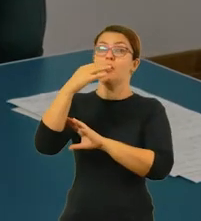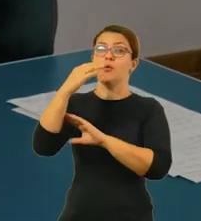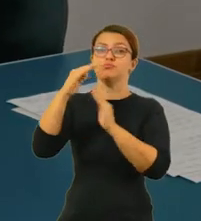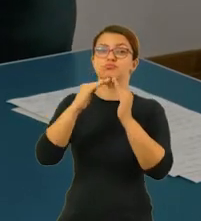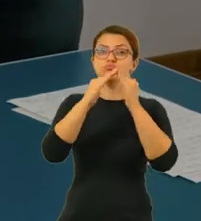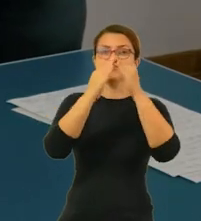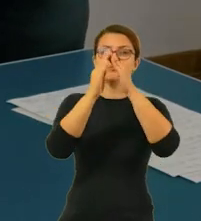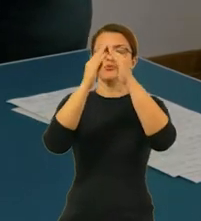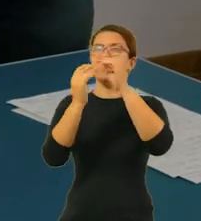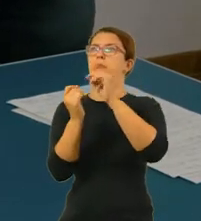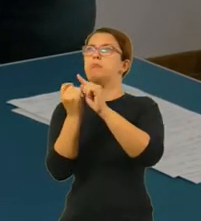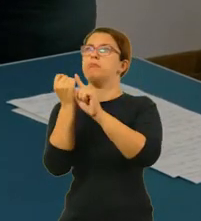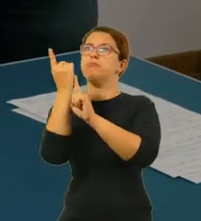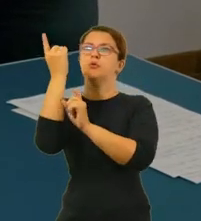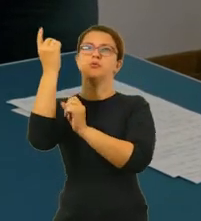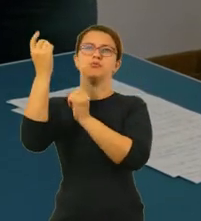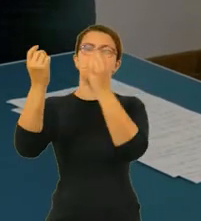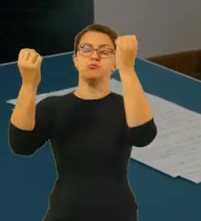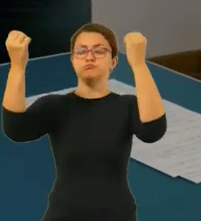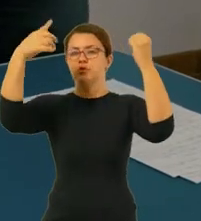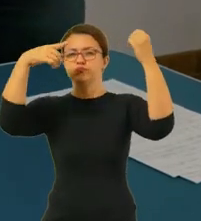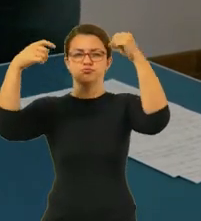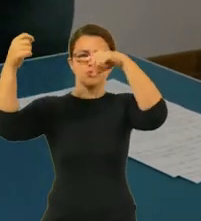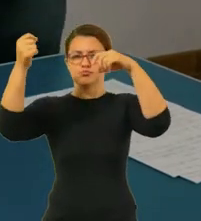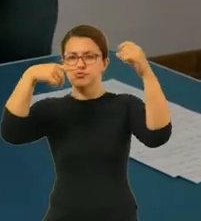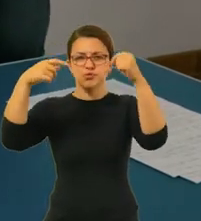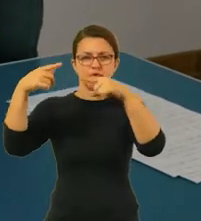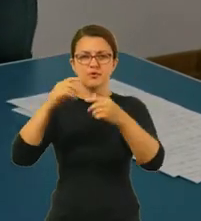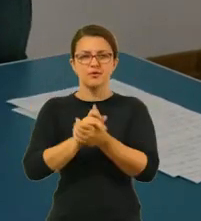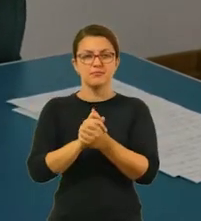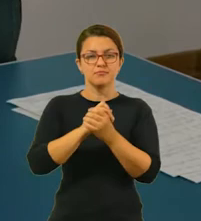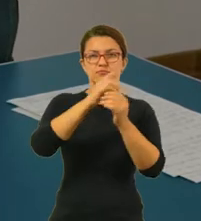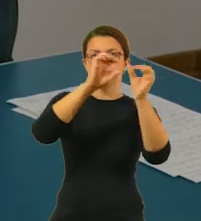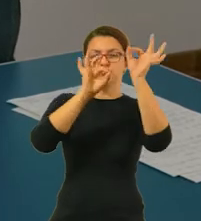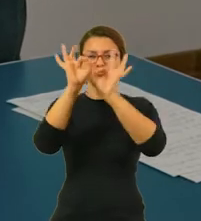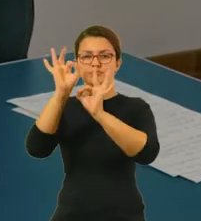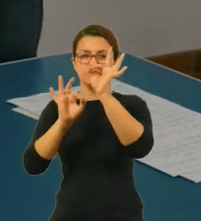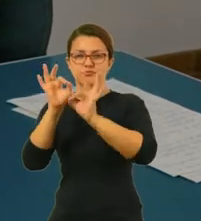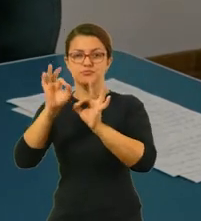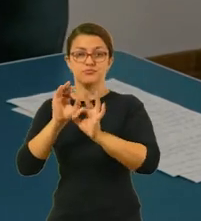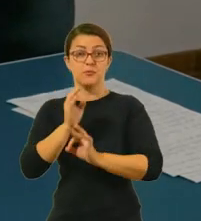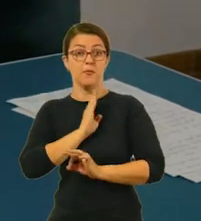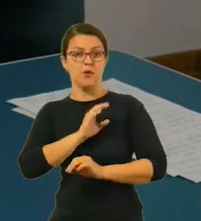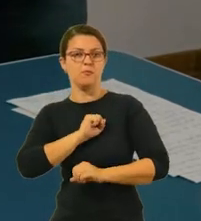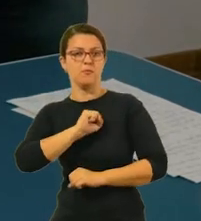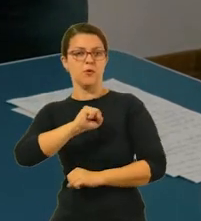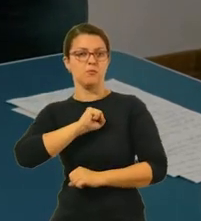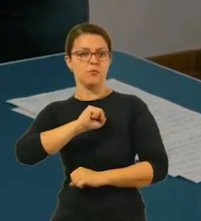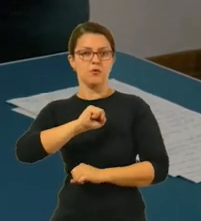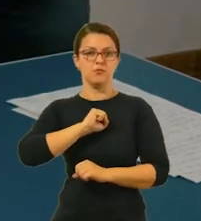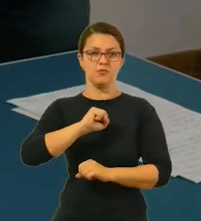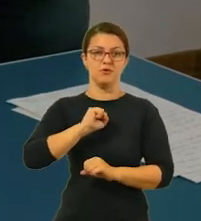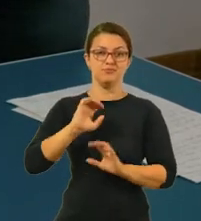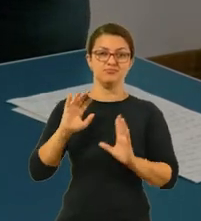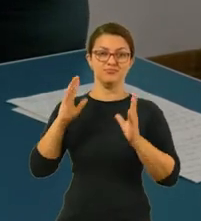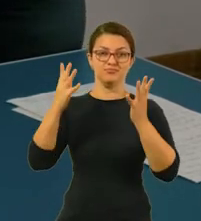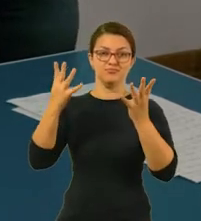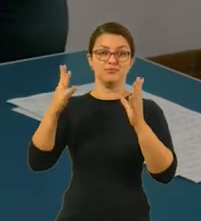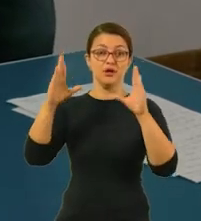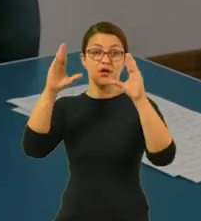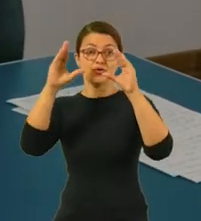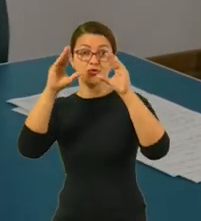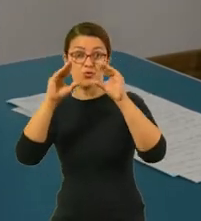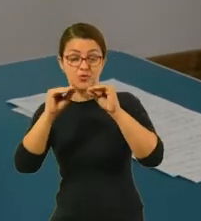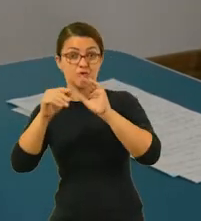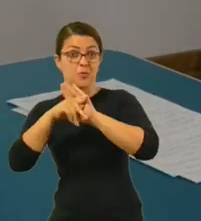e bandeirolas, que servem para enfeitar. Na melhor festa do ano bate forte o coração, a diversão é garantida, pois é